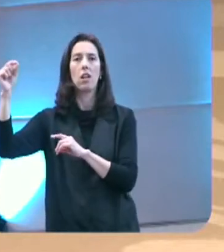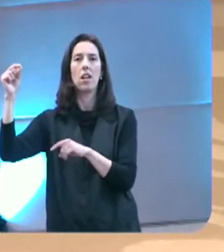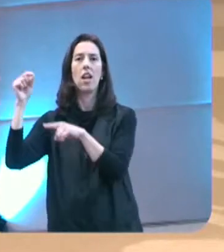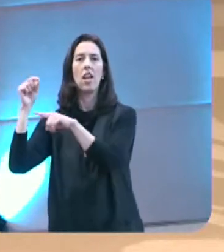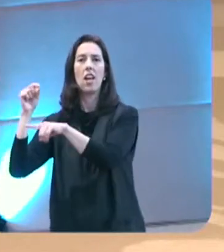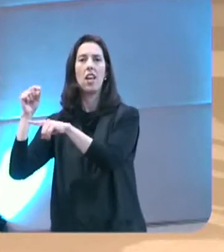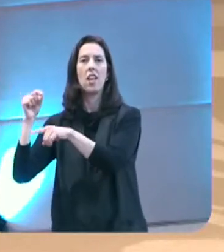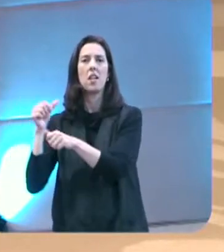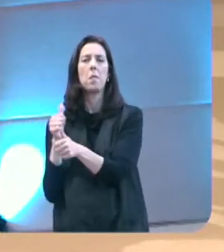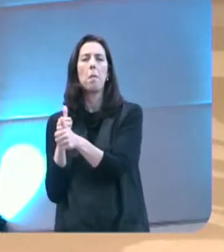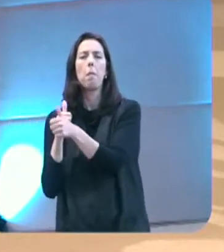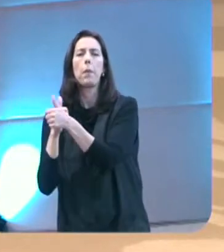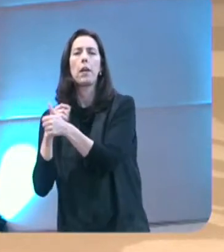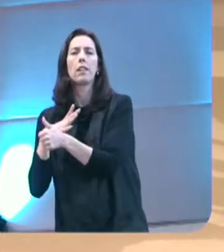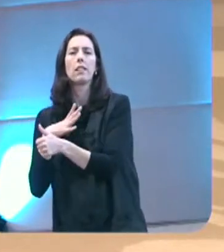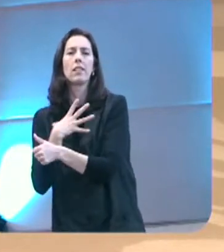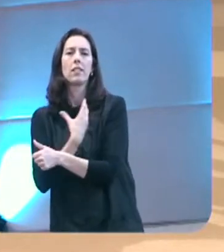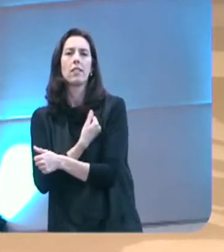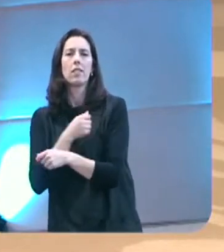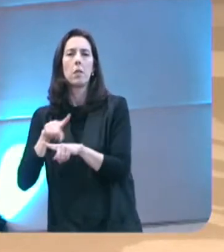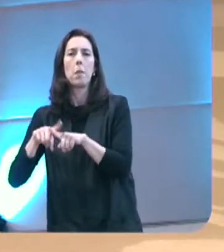mundo.